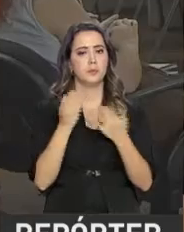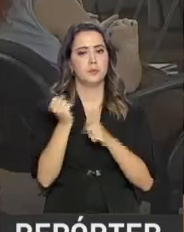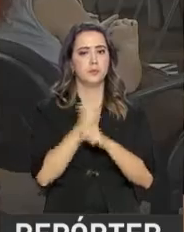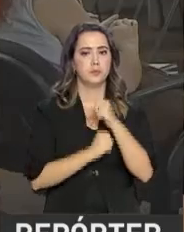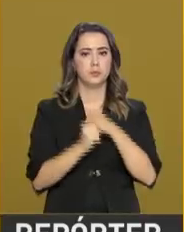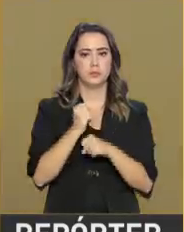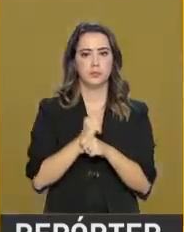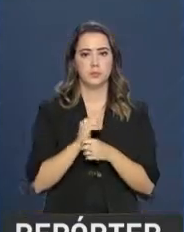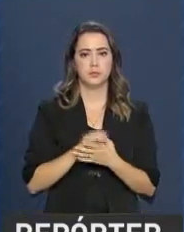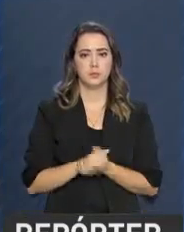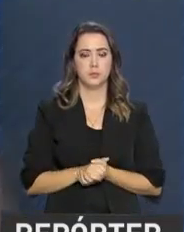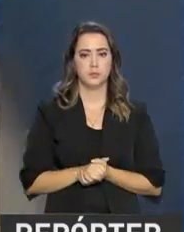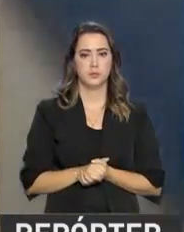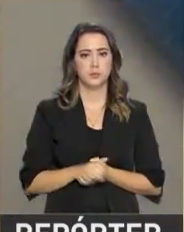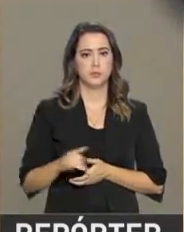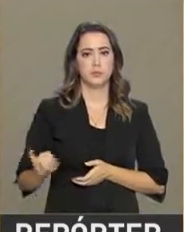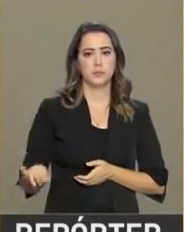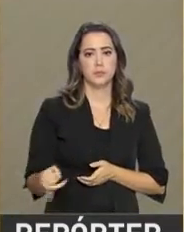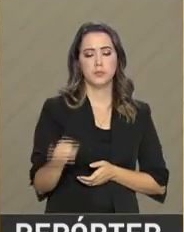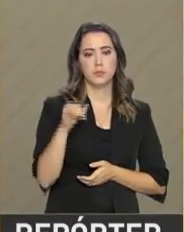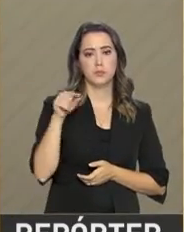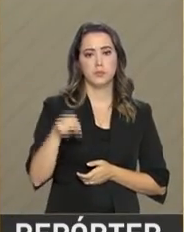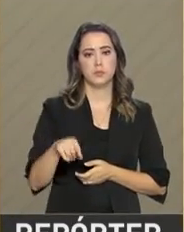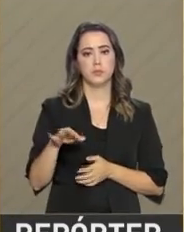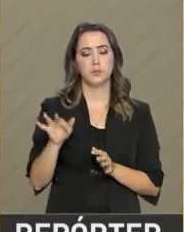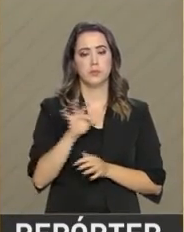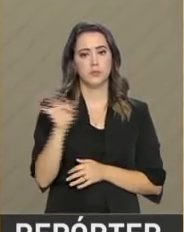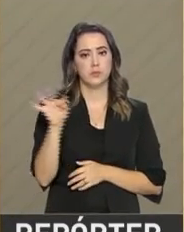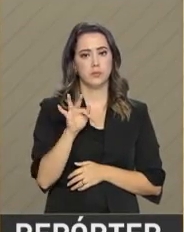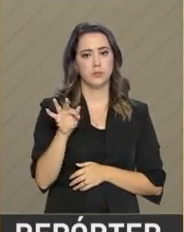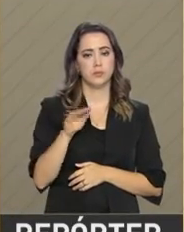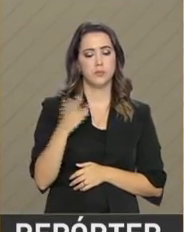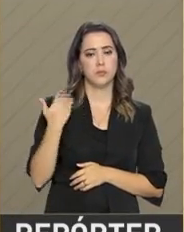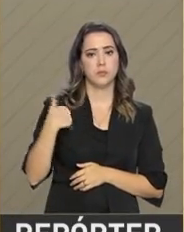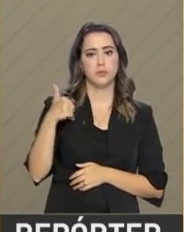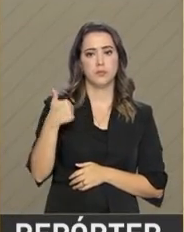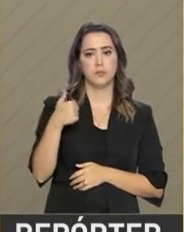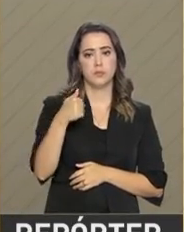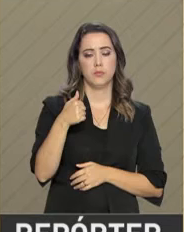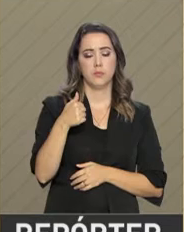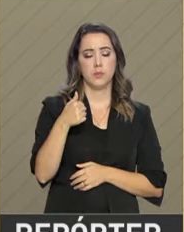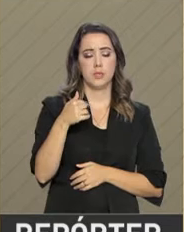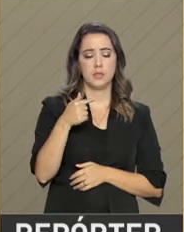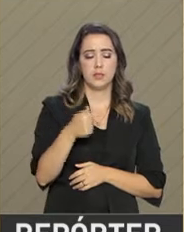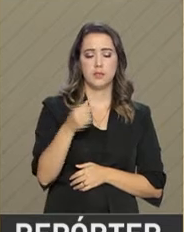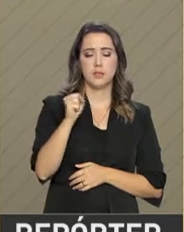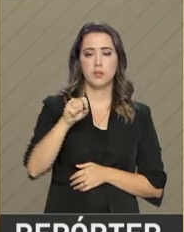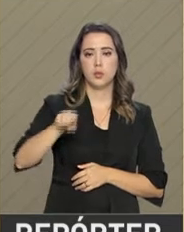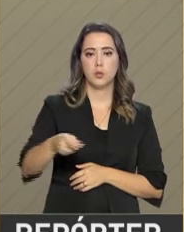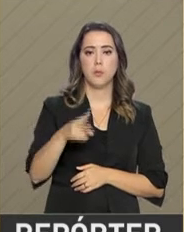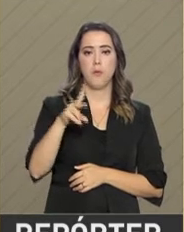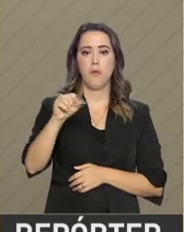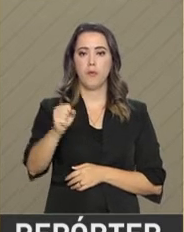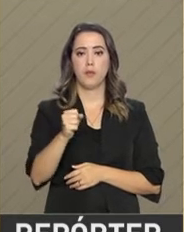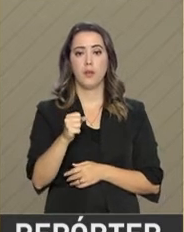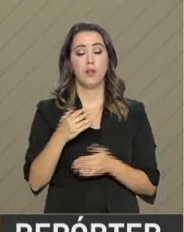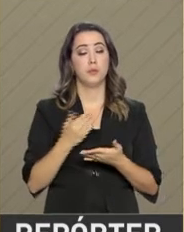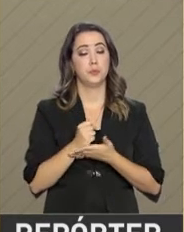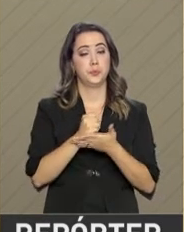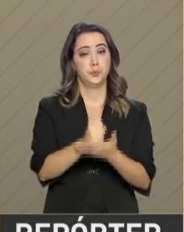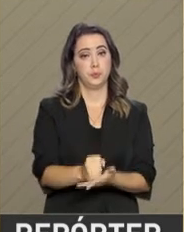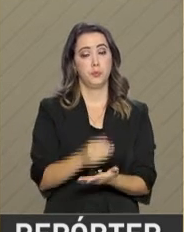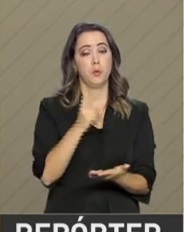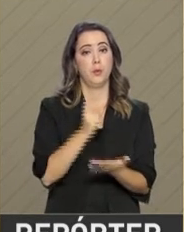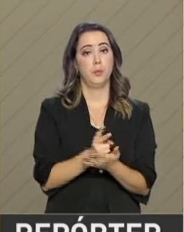passado em janeiro e fevereiro deste ano foram ofertadas mais de 178 mil vagas de emprego pelo sine no